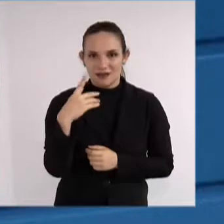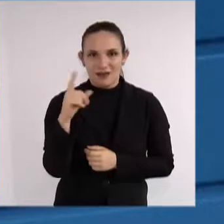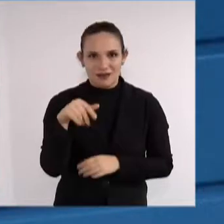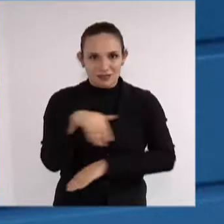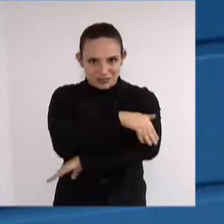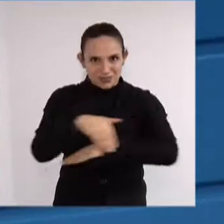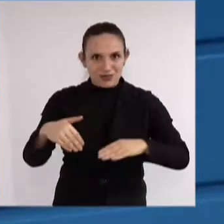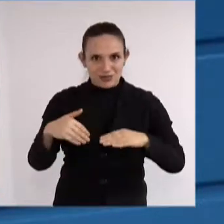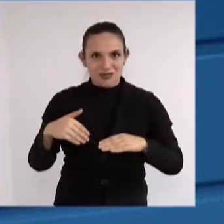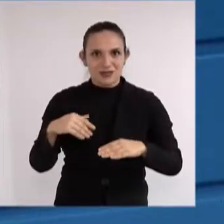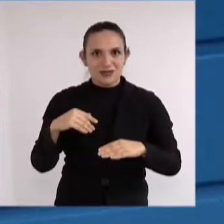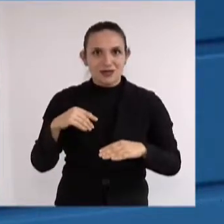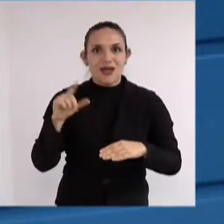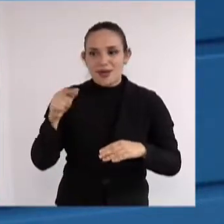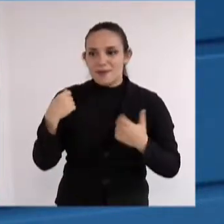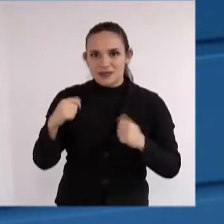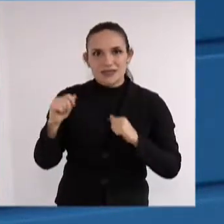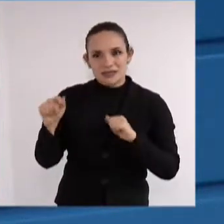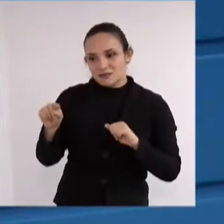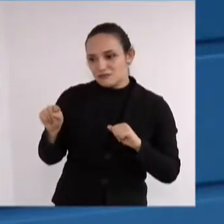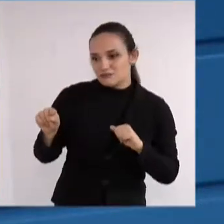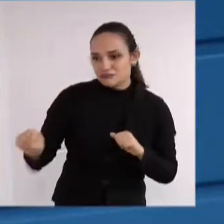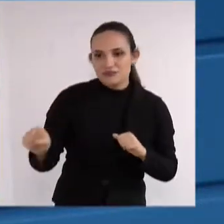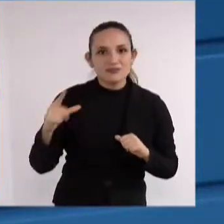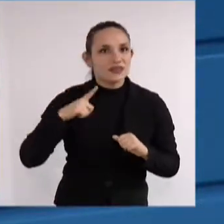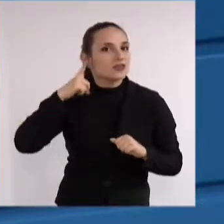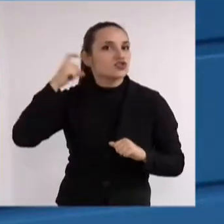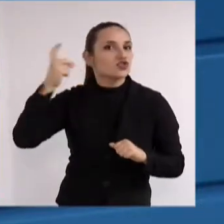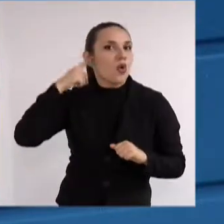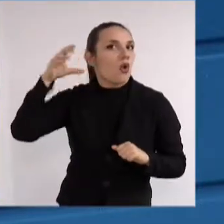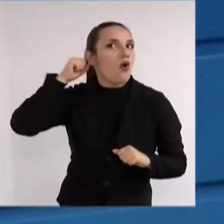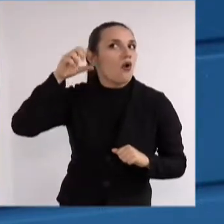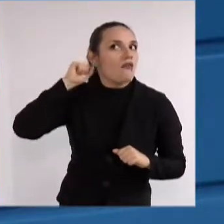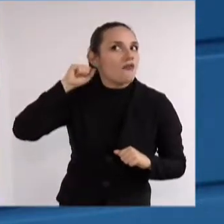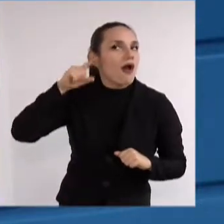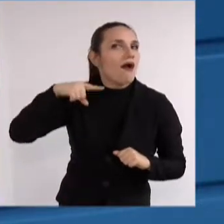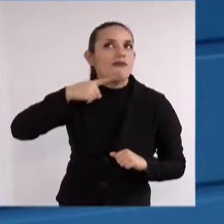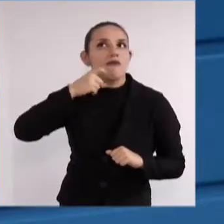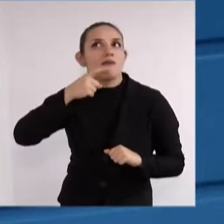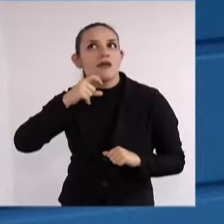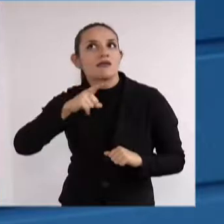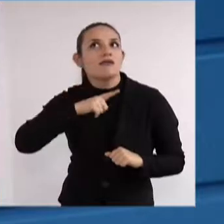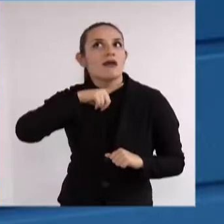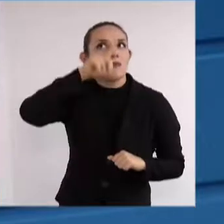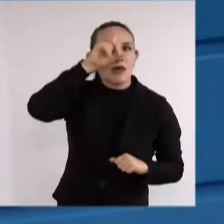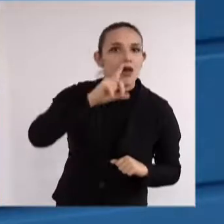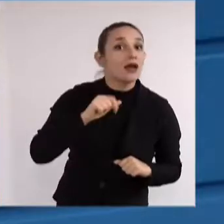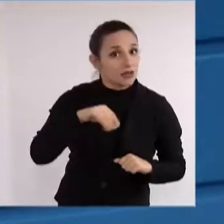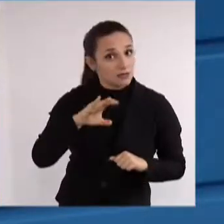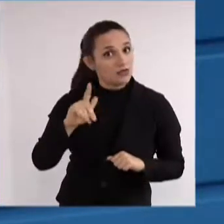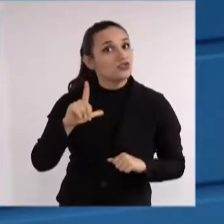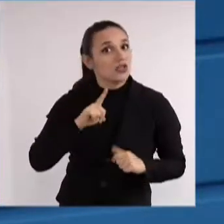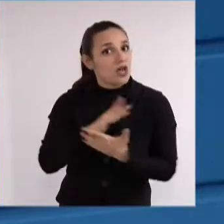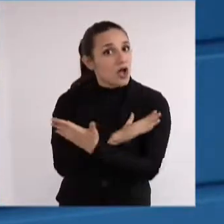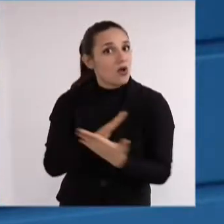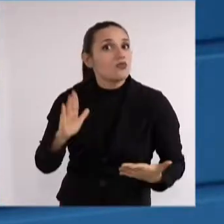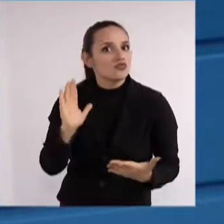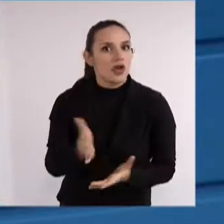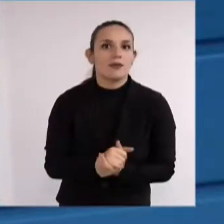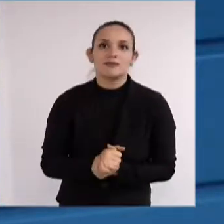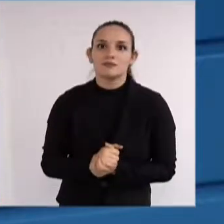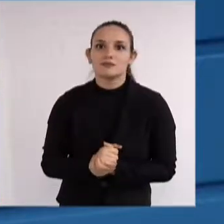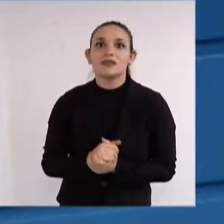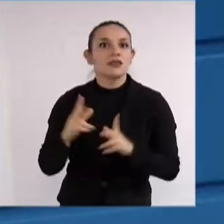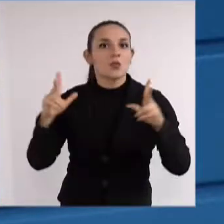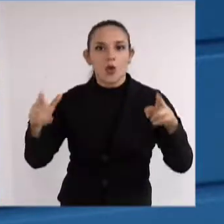é cego, mas não é surdo. Ele tem que saber se está verde, se está vermelho. Campo Grande já tem alguns semáforos que tem isso. Quer dizer,